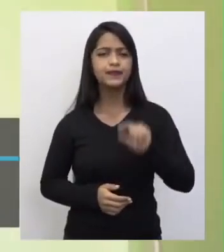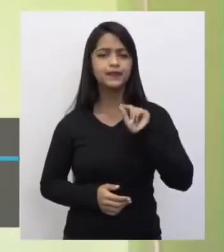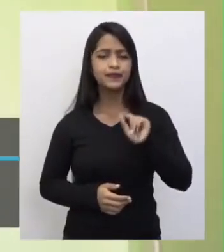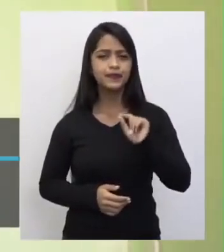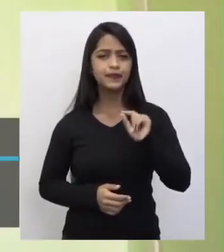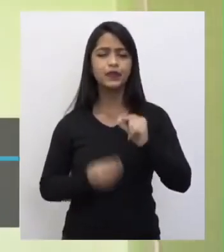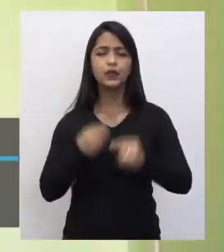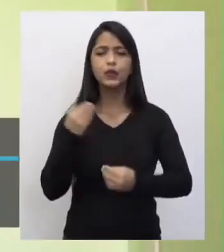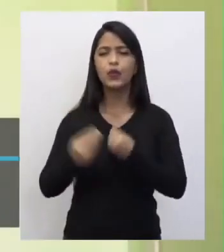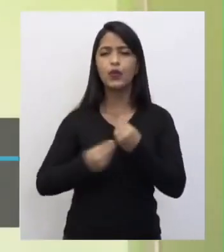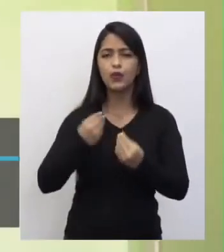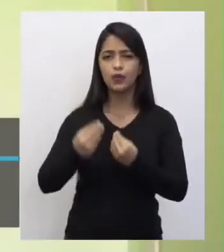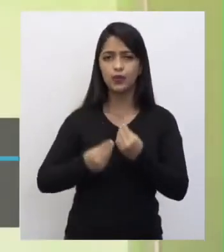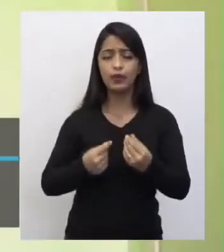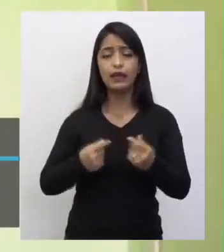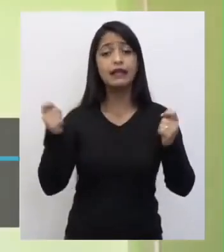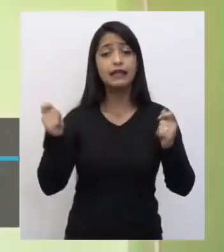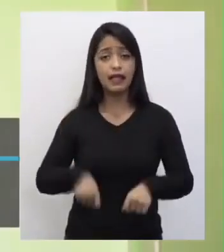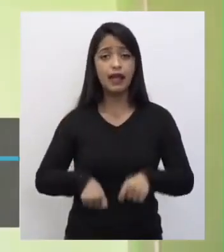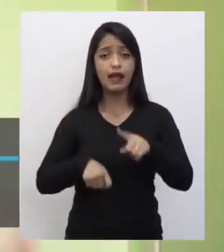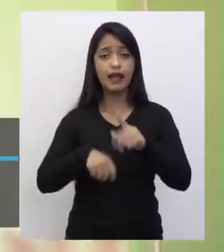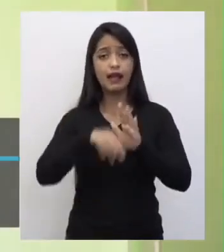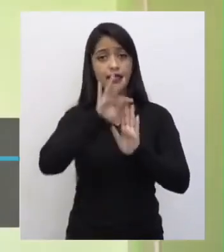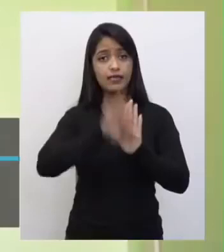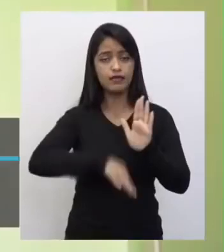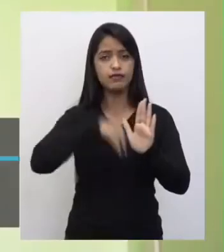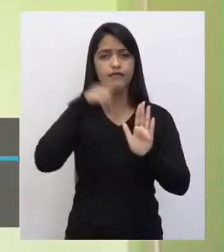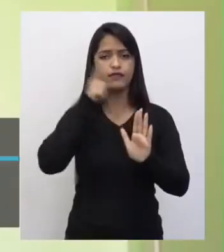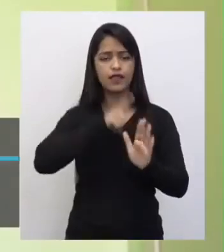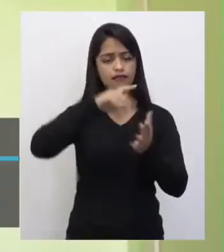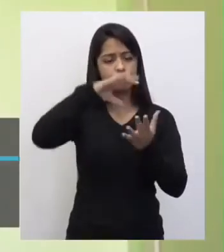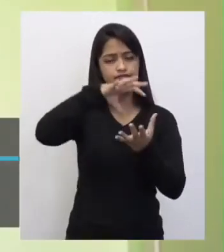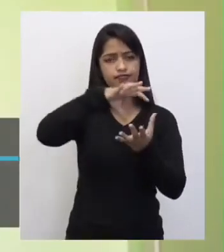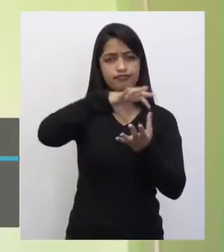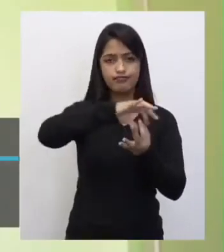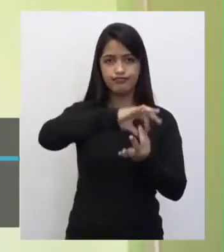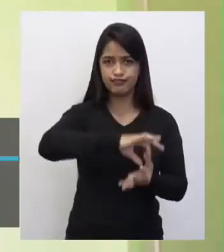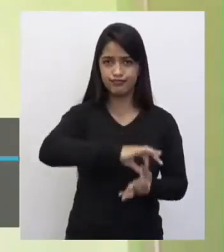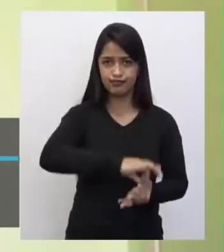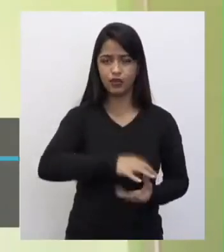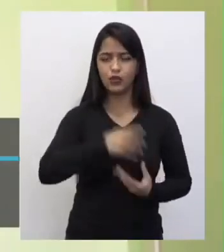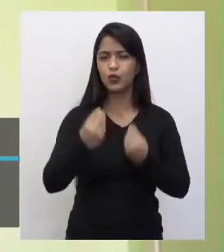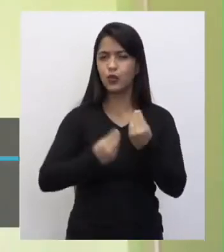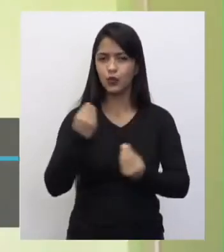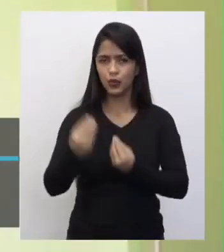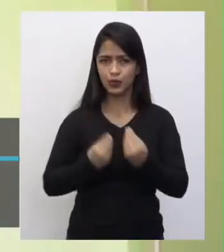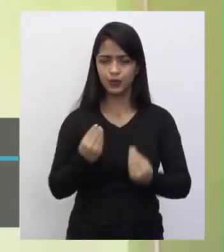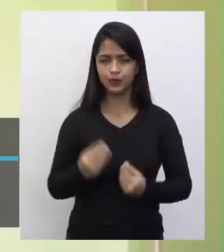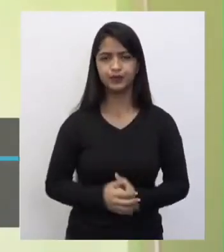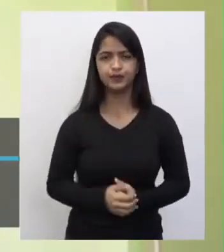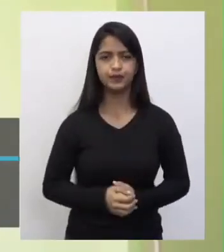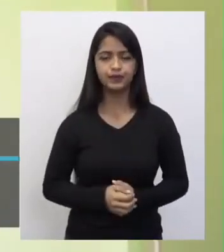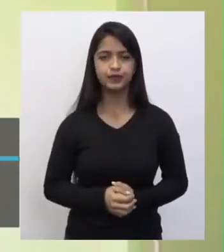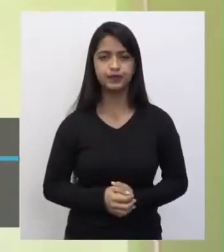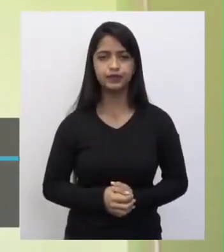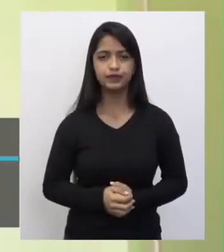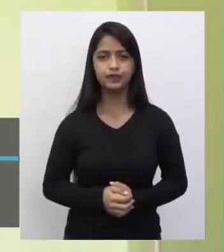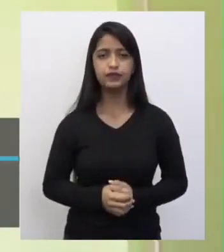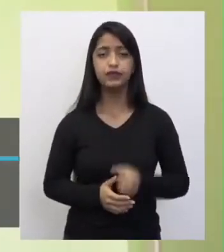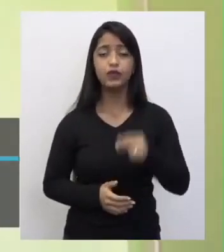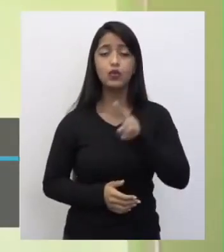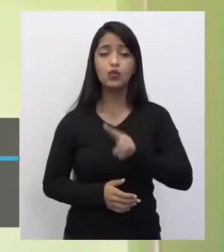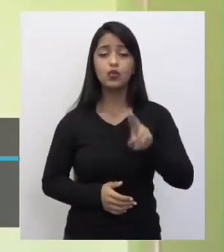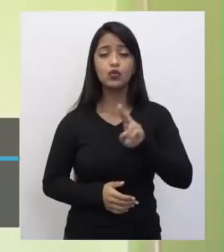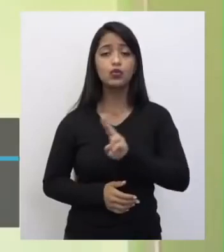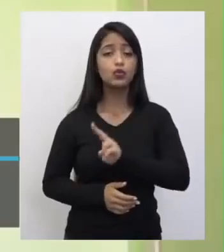nós contribuirmos para essa coesão, de nós conectarmos essas partes do texto, é utilizando também os